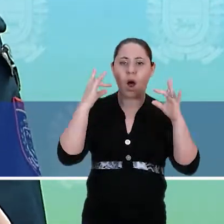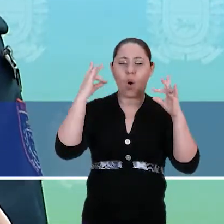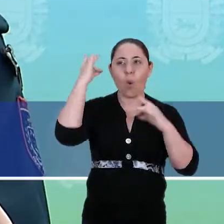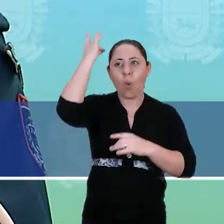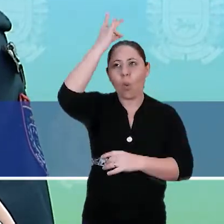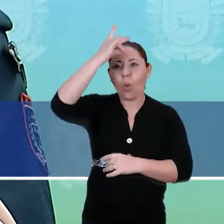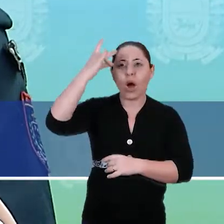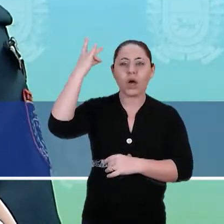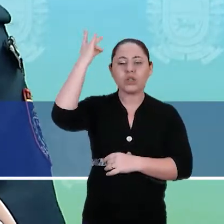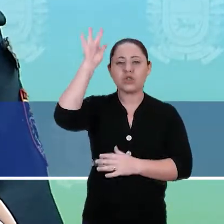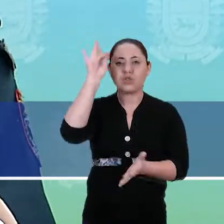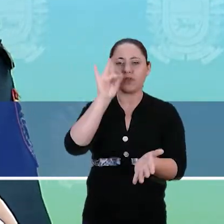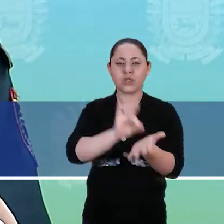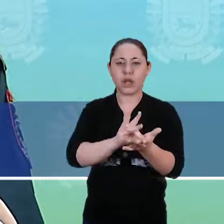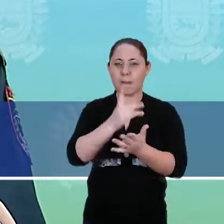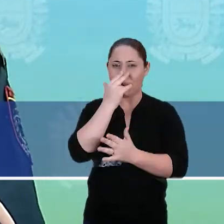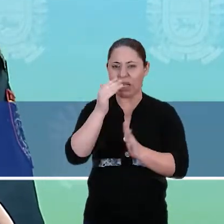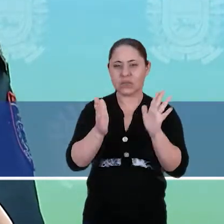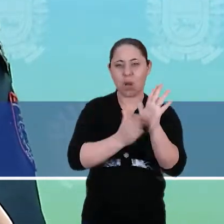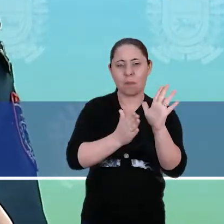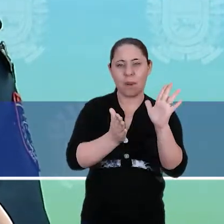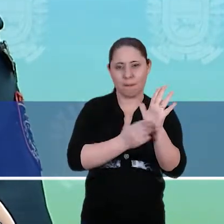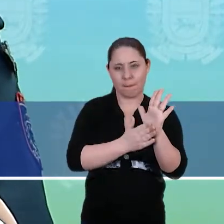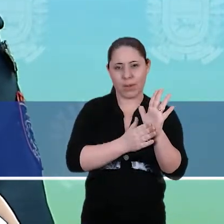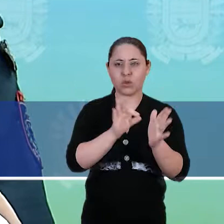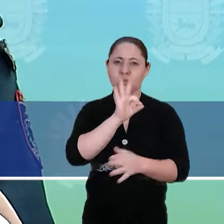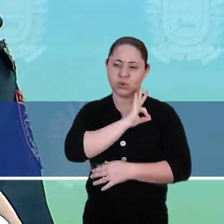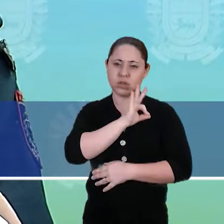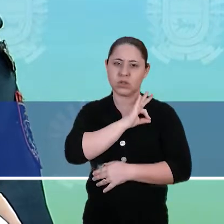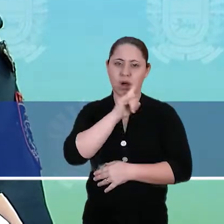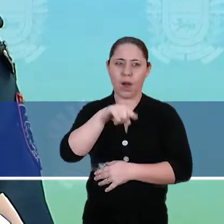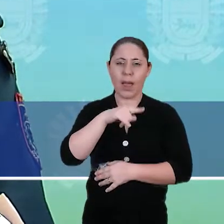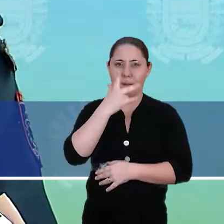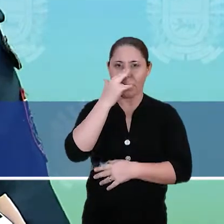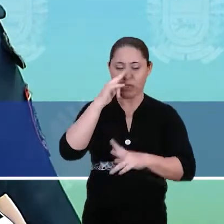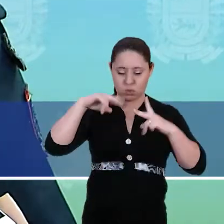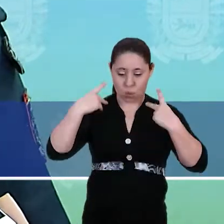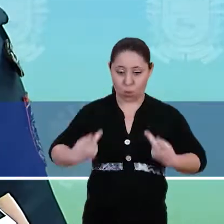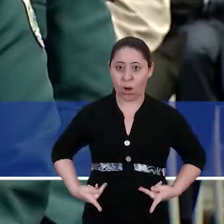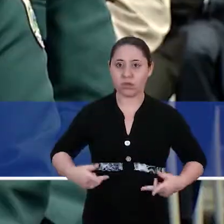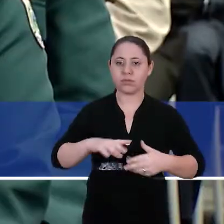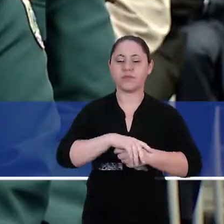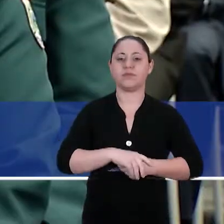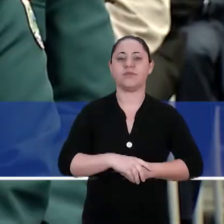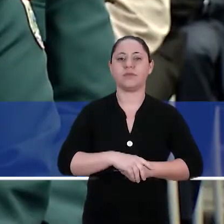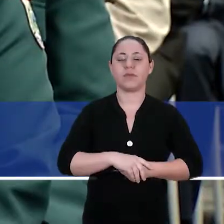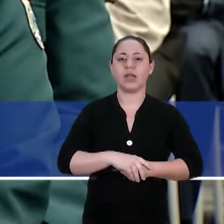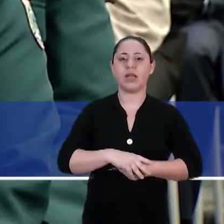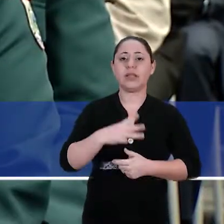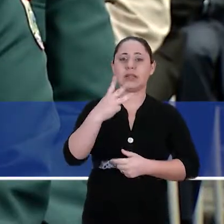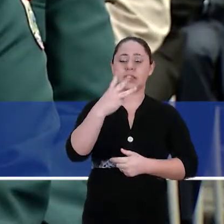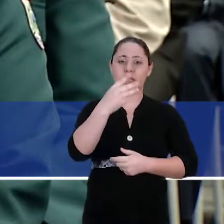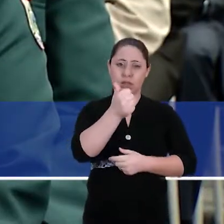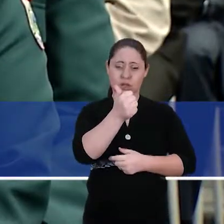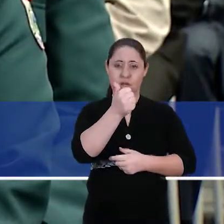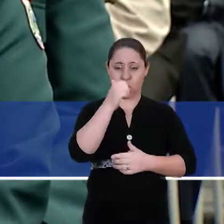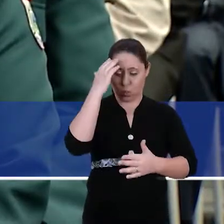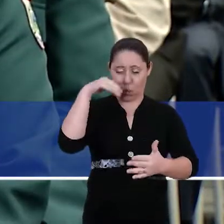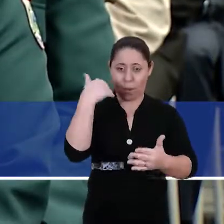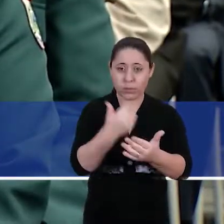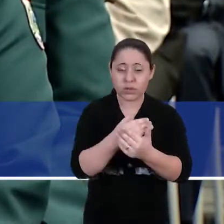verdadeiros anjos. Então eu acho que o papel do policial, ele é um papel sobre-humano. Ao todo, foram